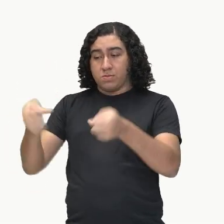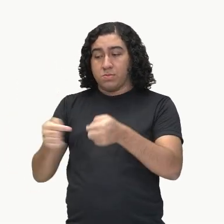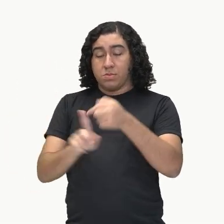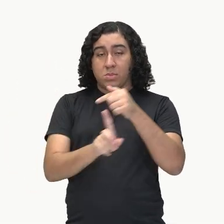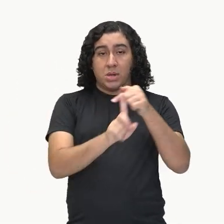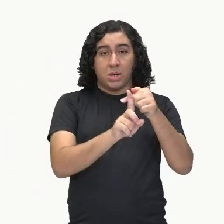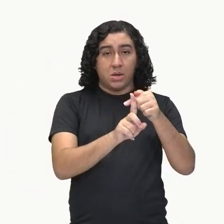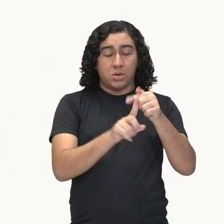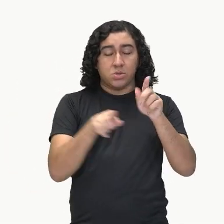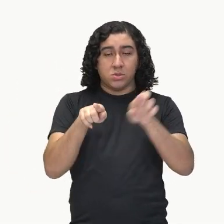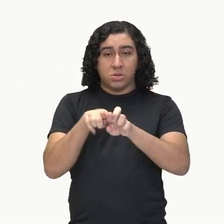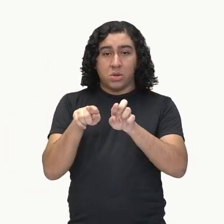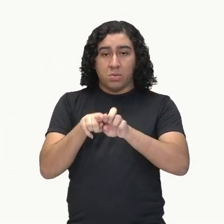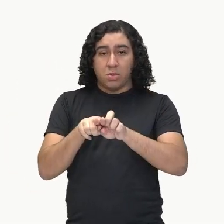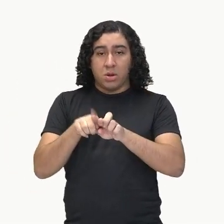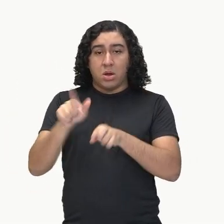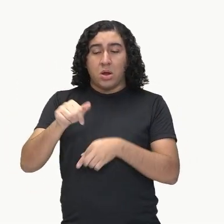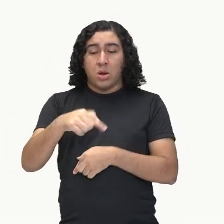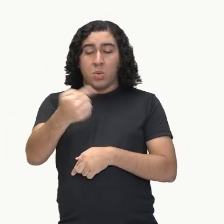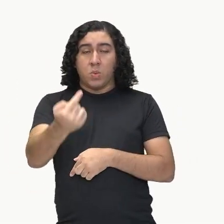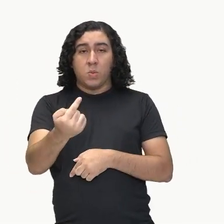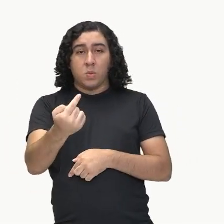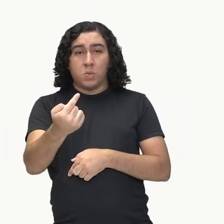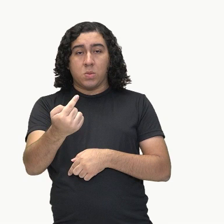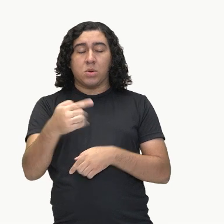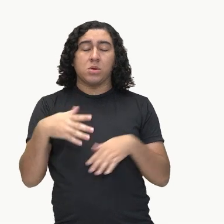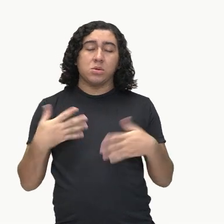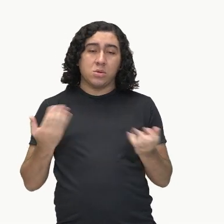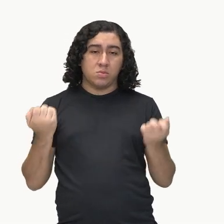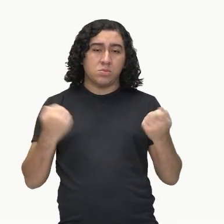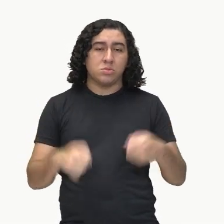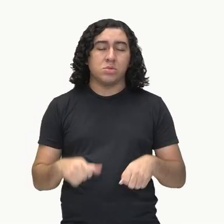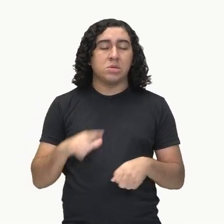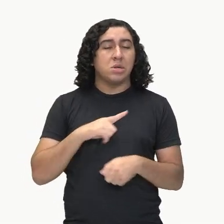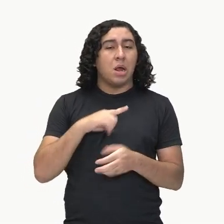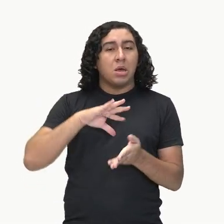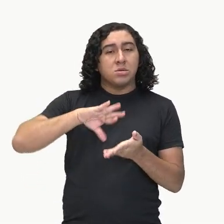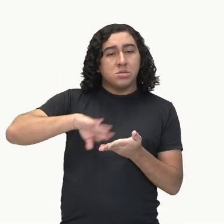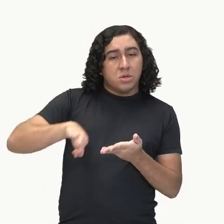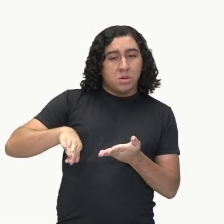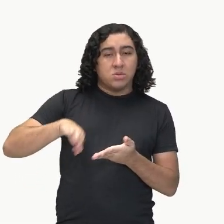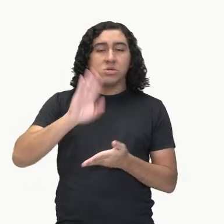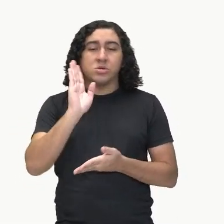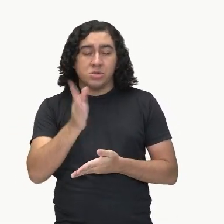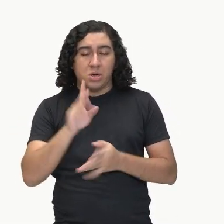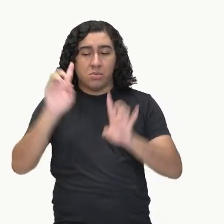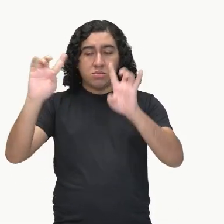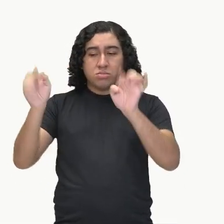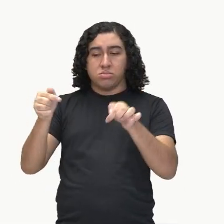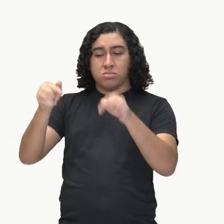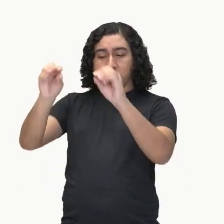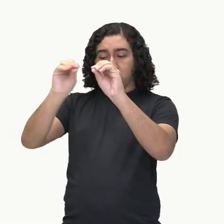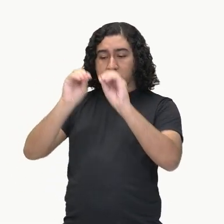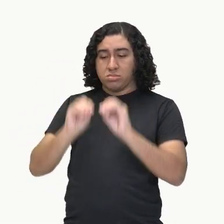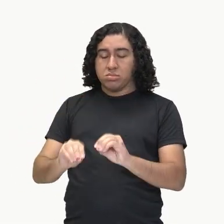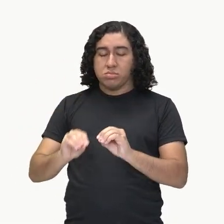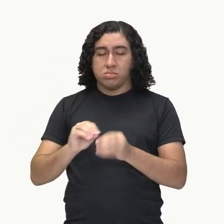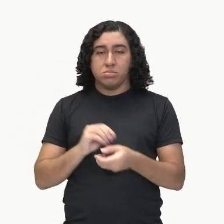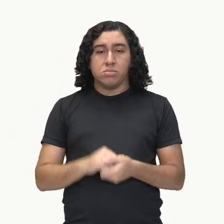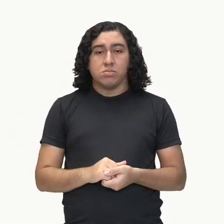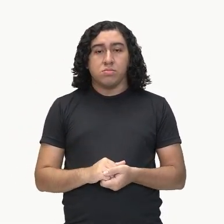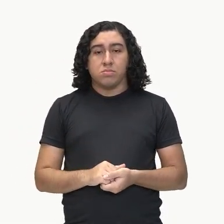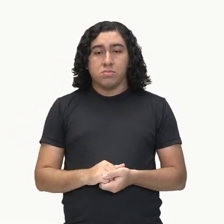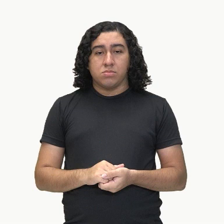e o coeficiente é 1. Então, nós podemos retirar este polinômio de dentro do